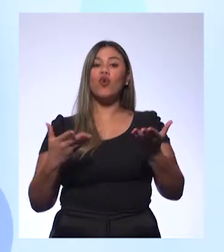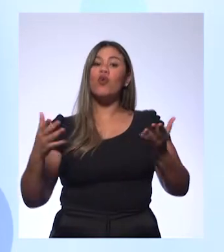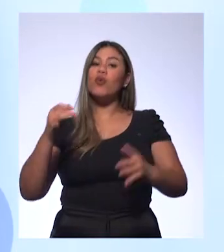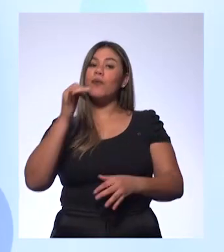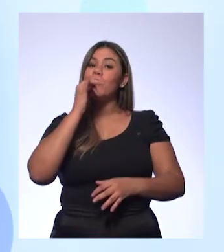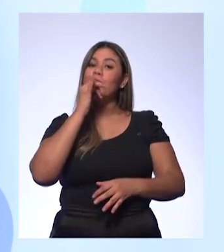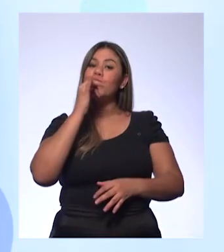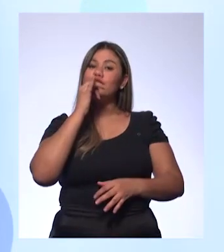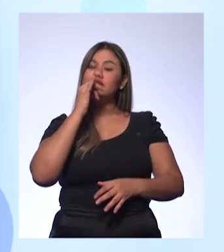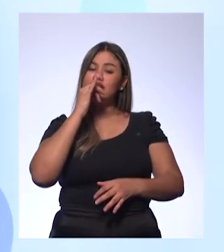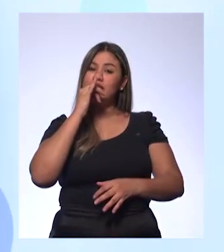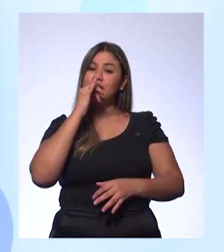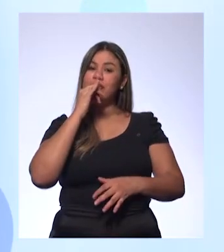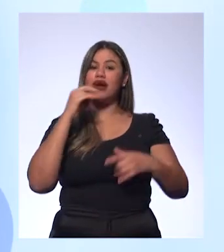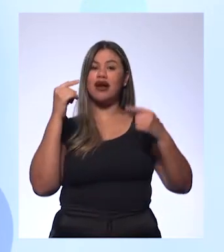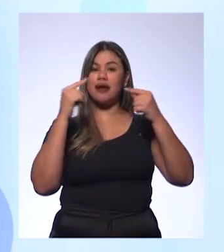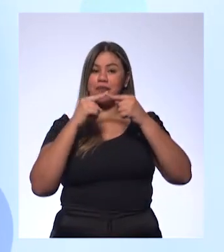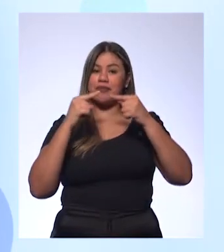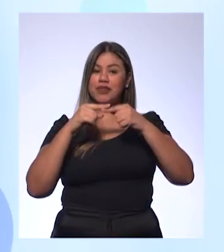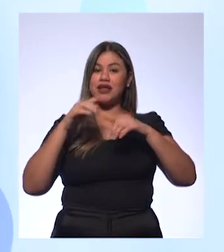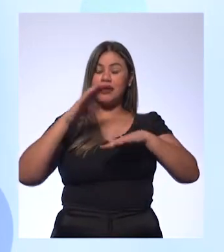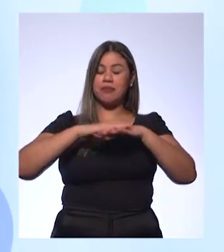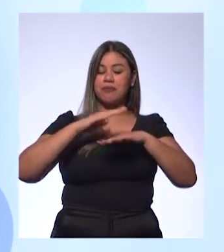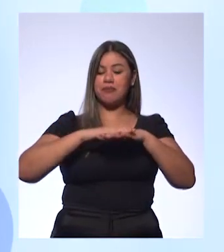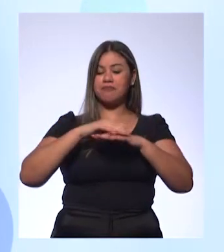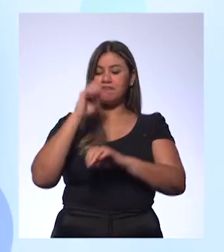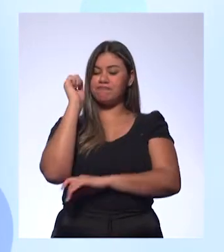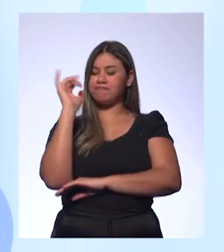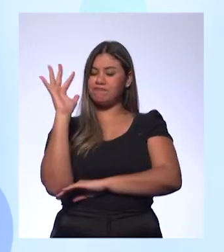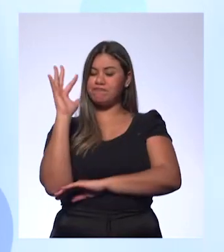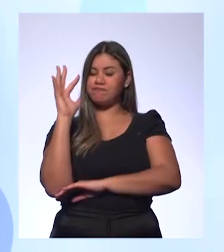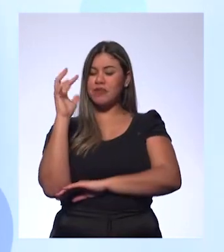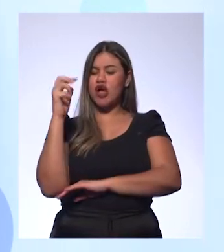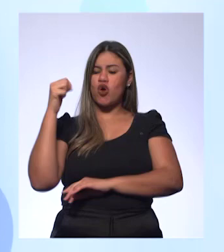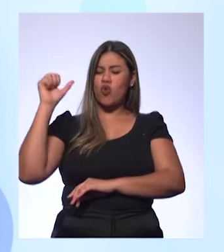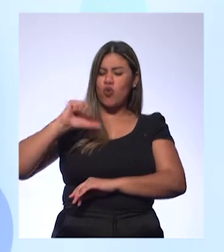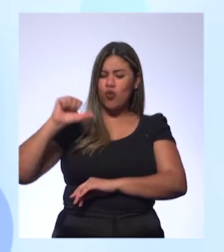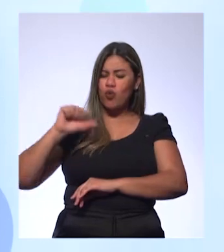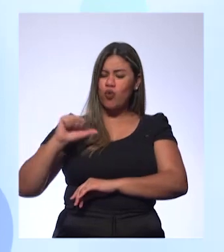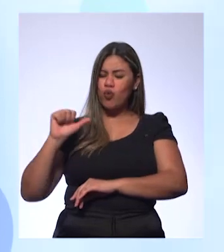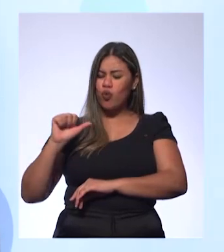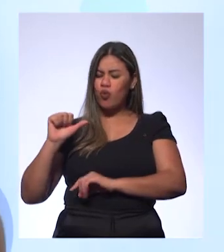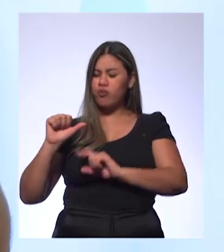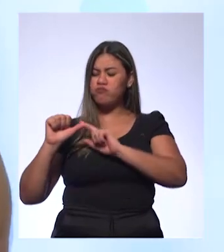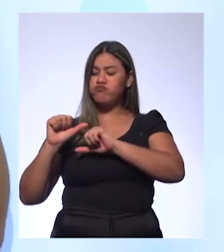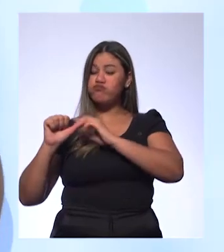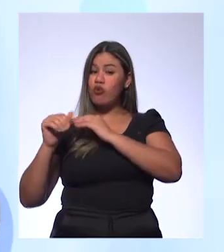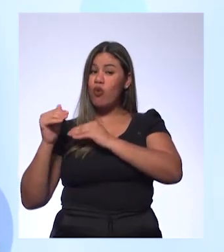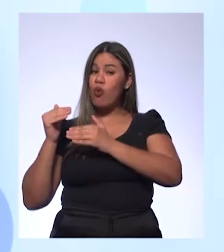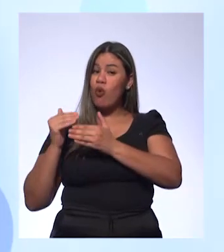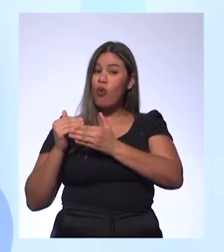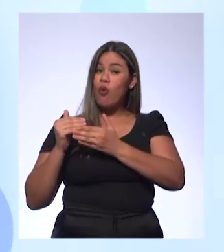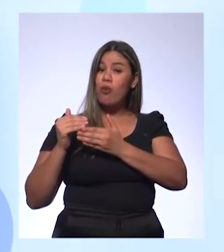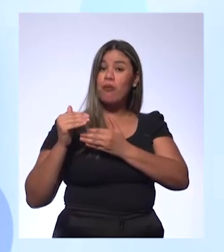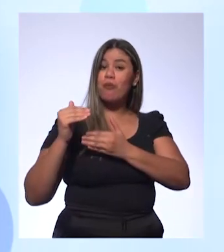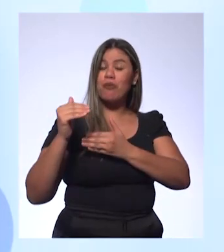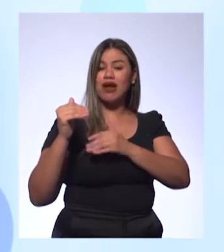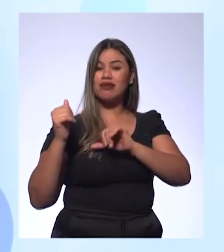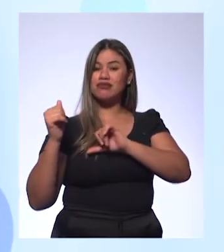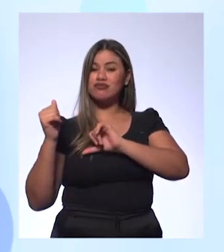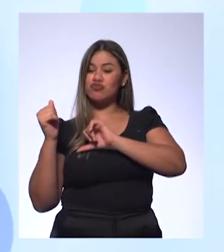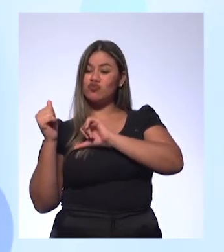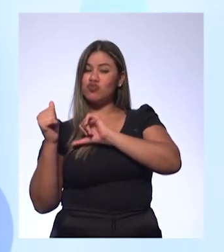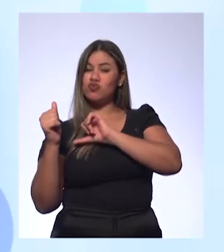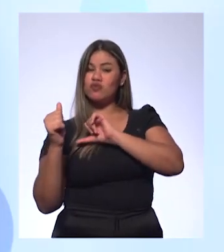gente analisar as jogadas que deu ruim, que não deram muito certo, para começar a replanejar as nossas